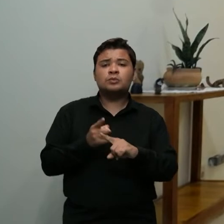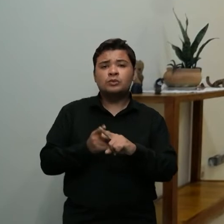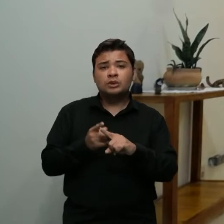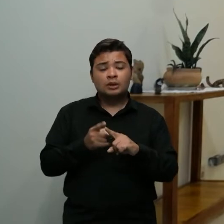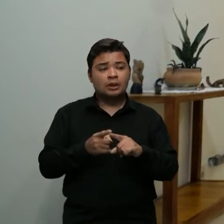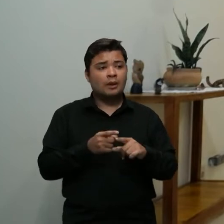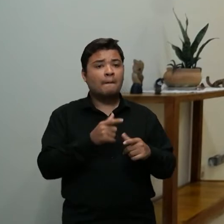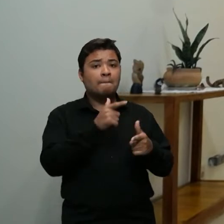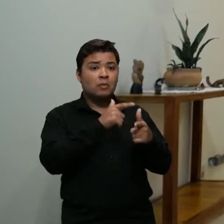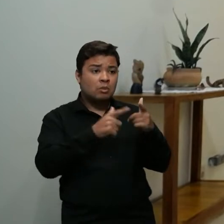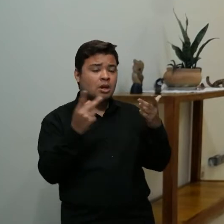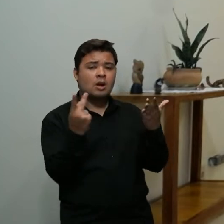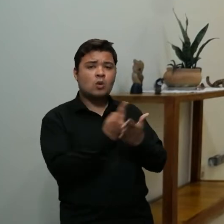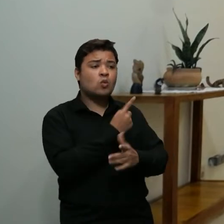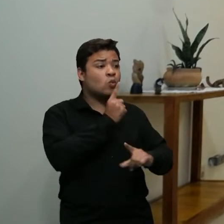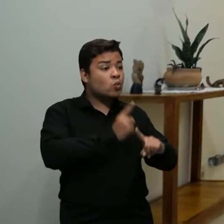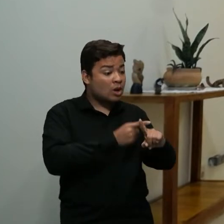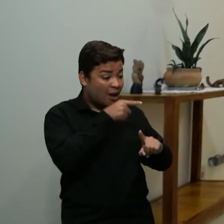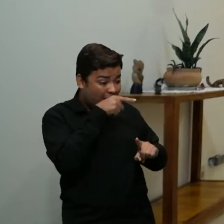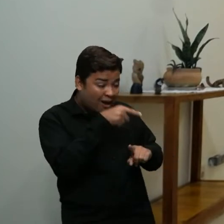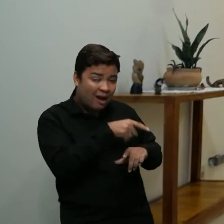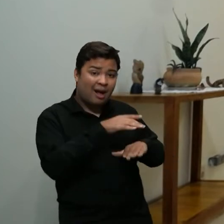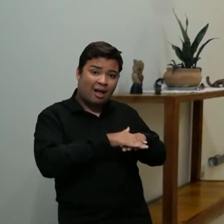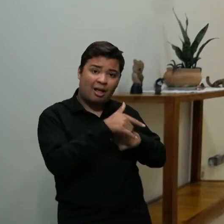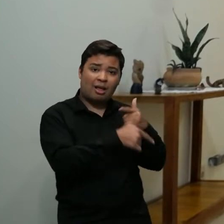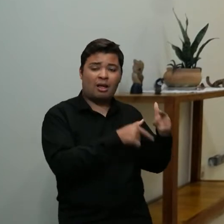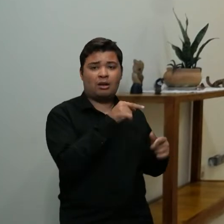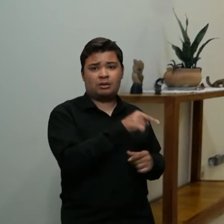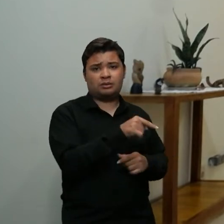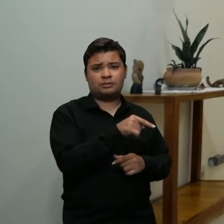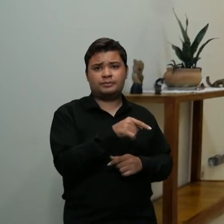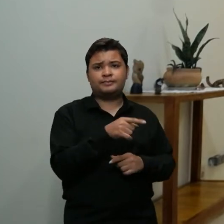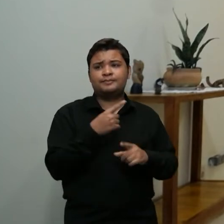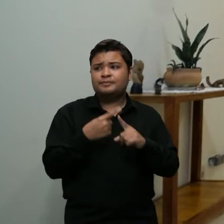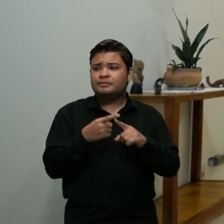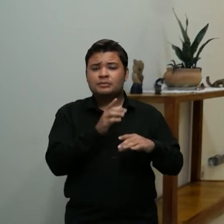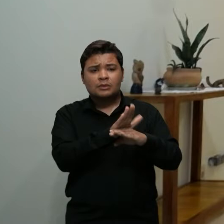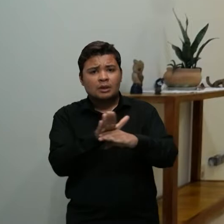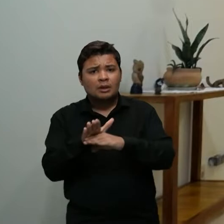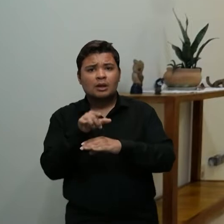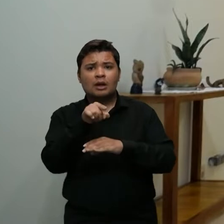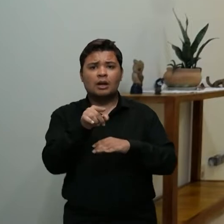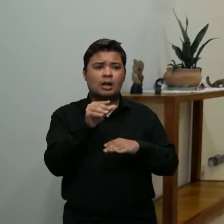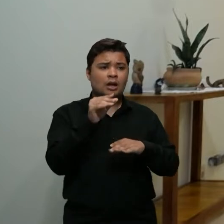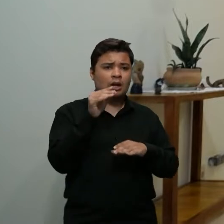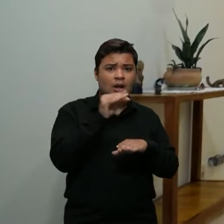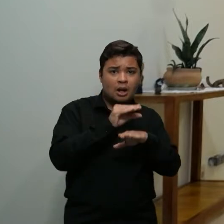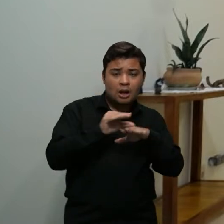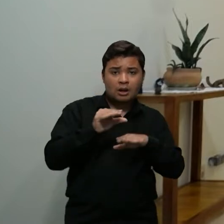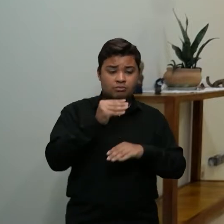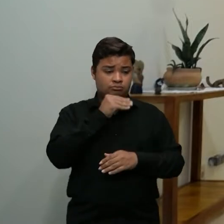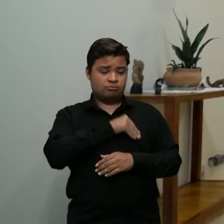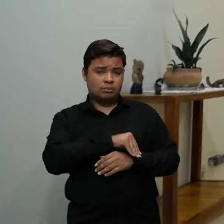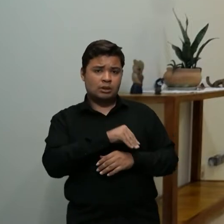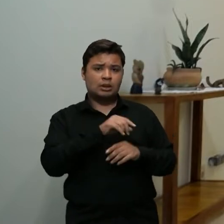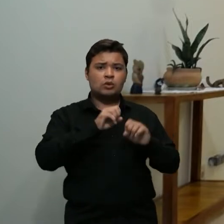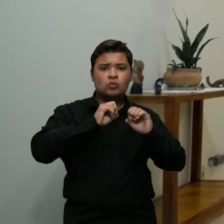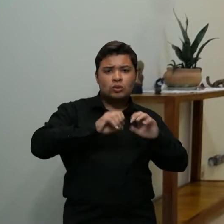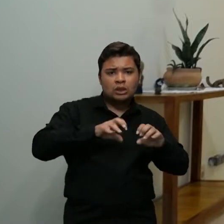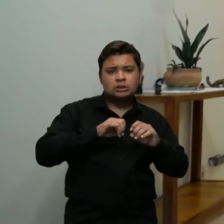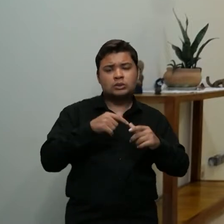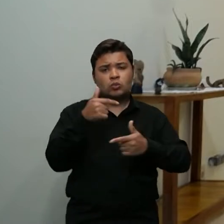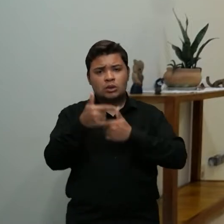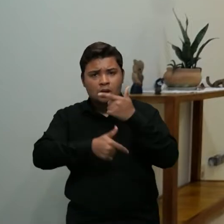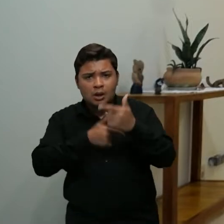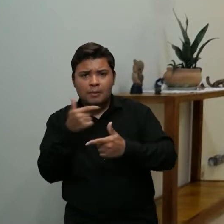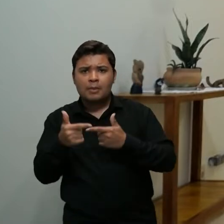do problema. Eles não vão garantir mais acesso à renda, acesso ao emprego, acesso à educação, a programas mais amplos de